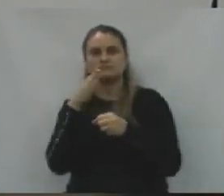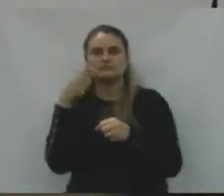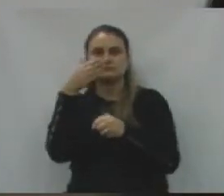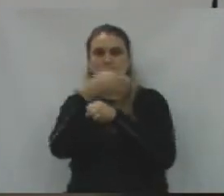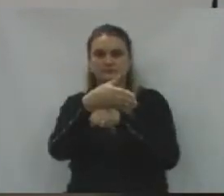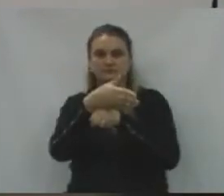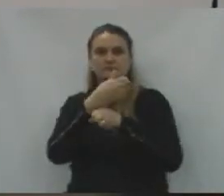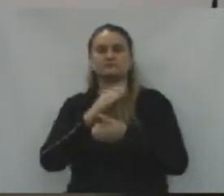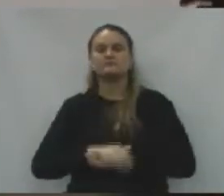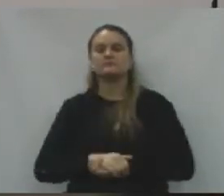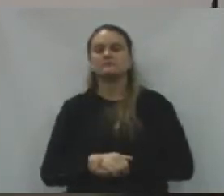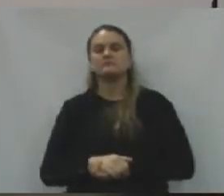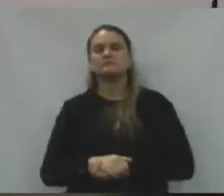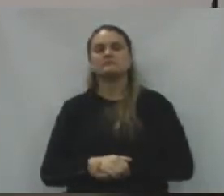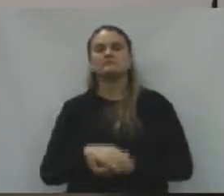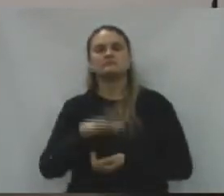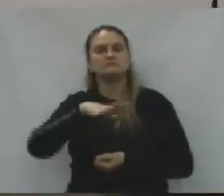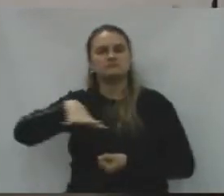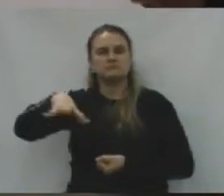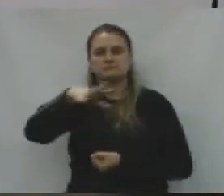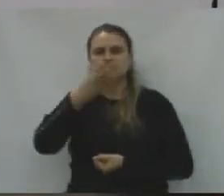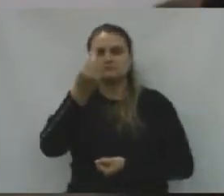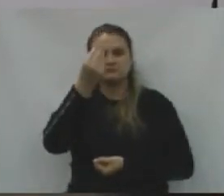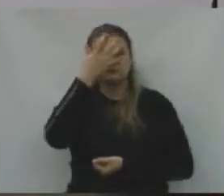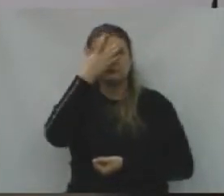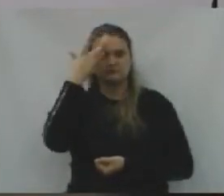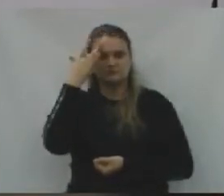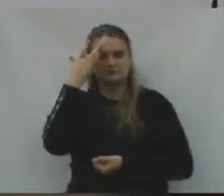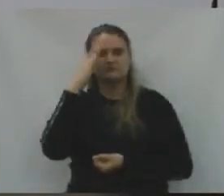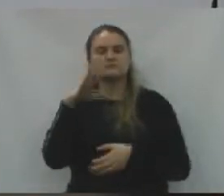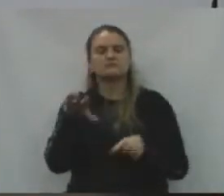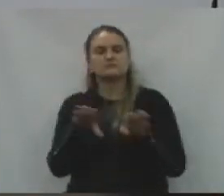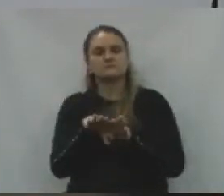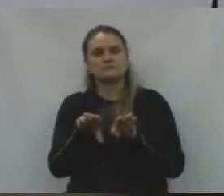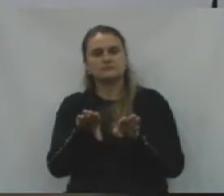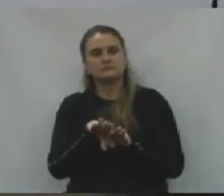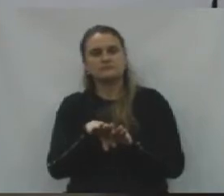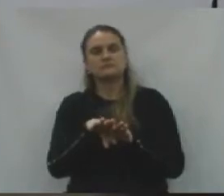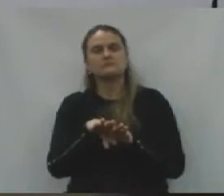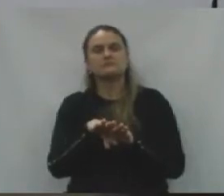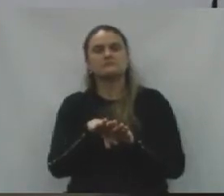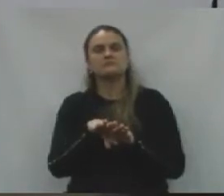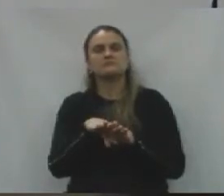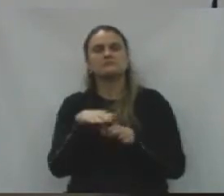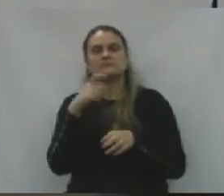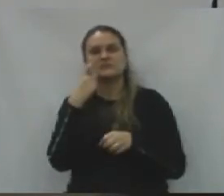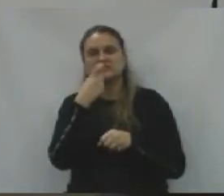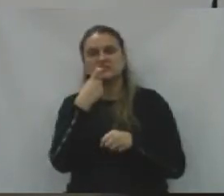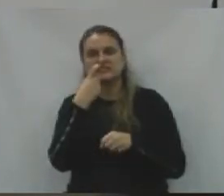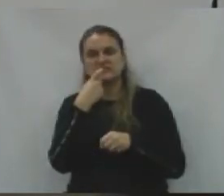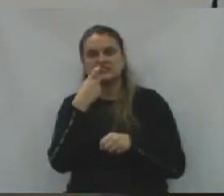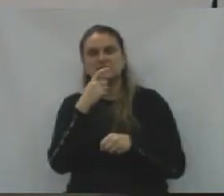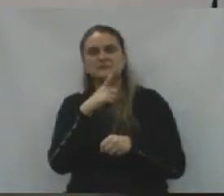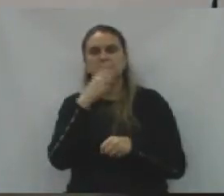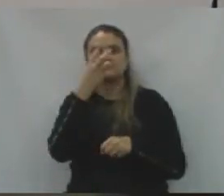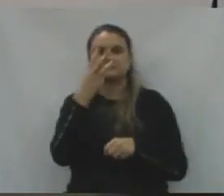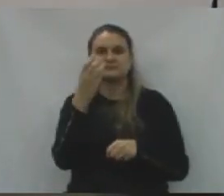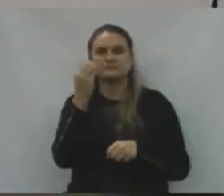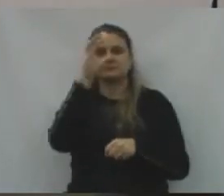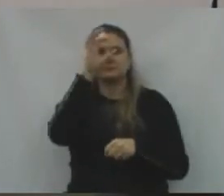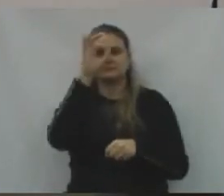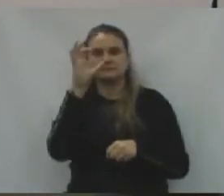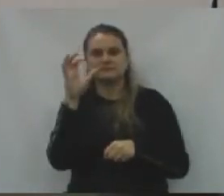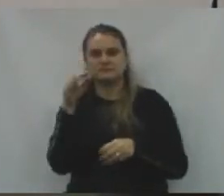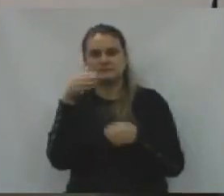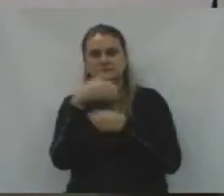Vitória e Porto União. Toda uma região atendida. Principal dentística, mais de